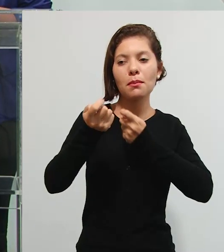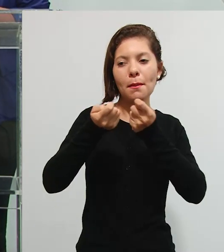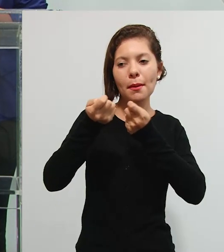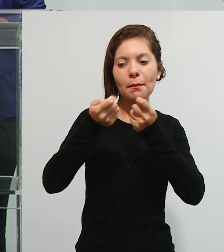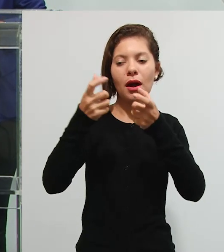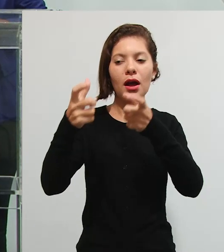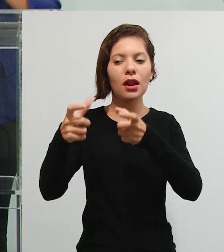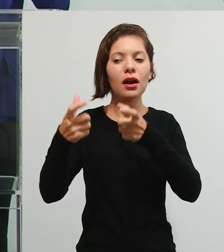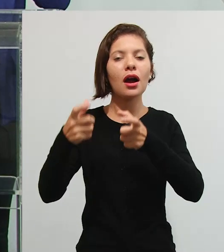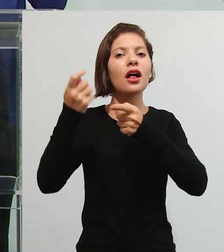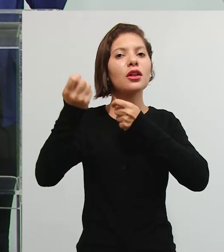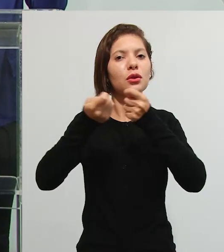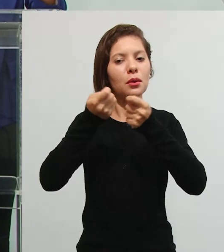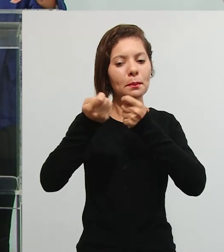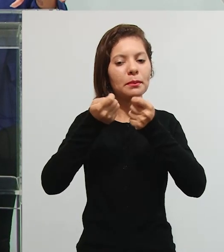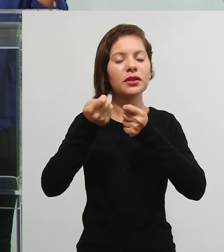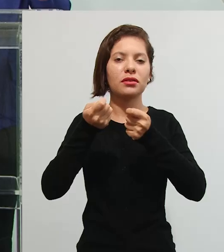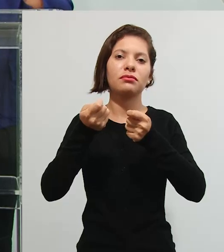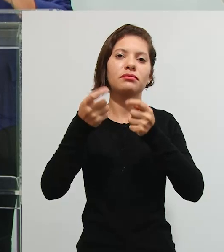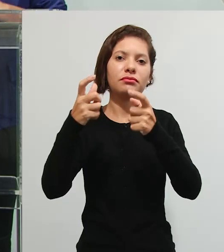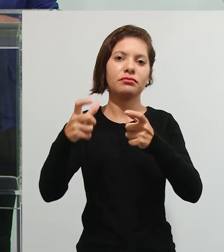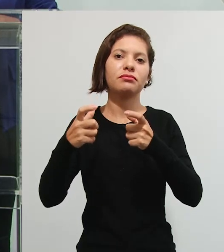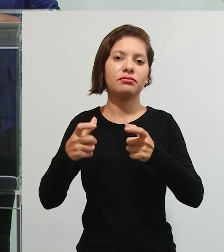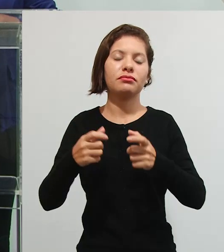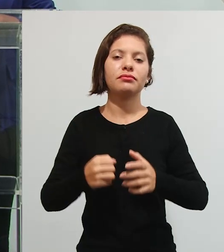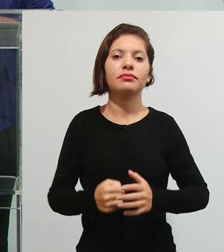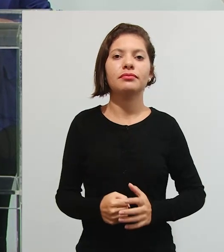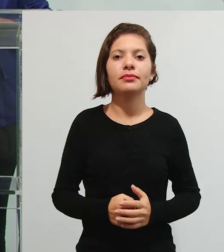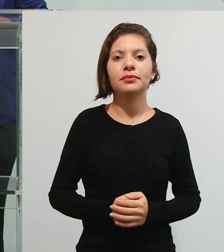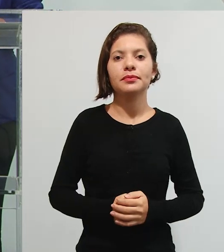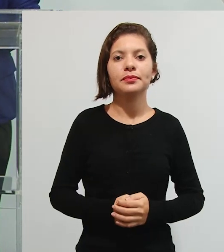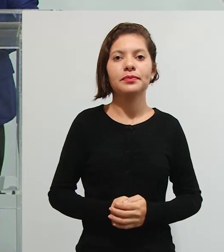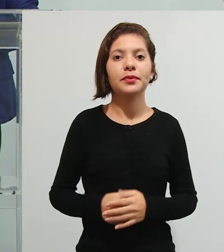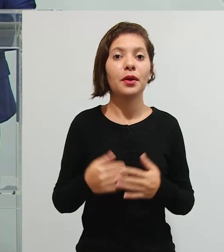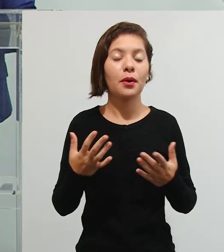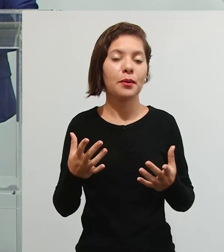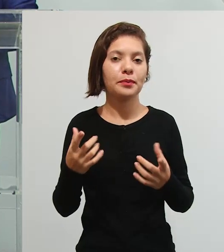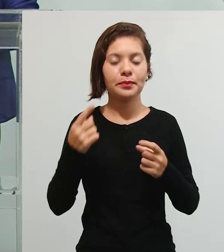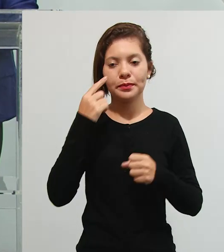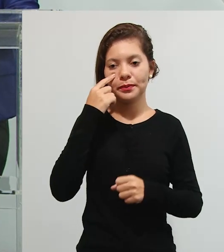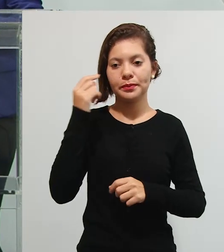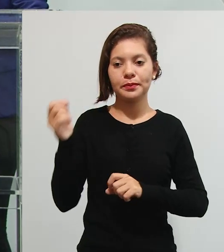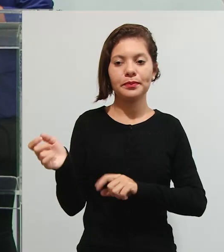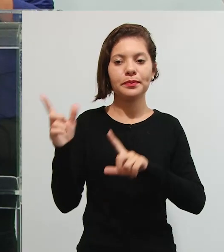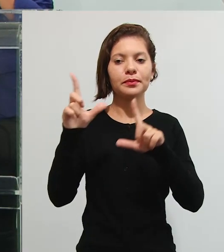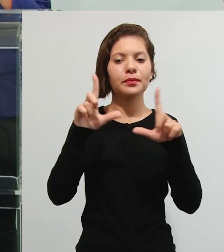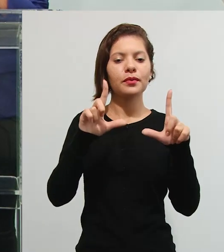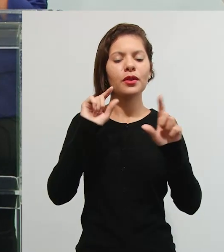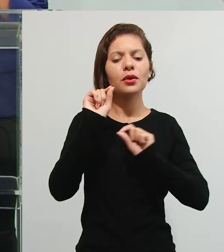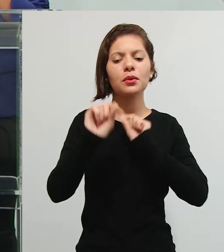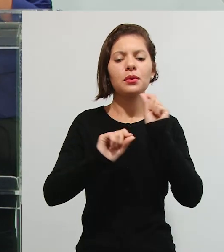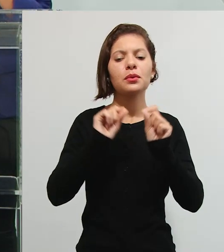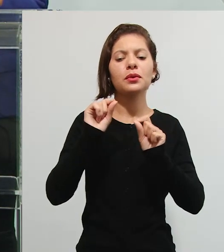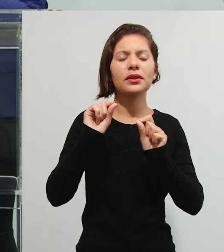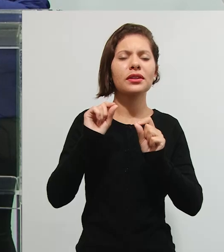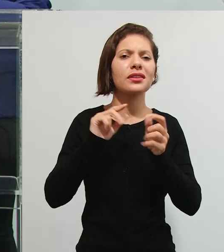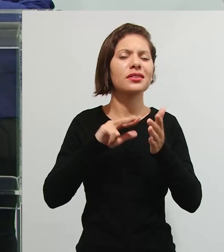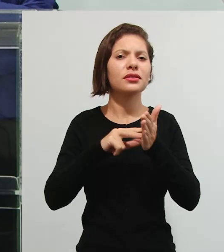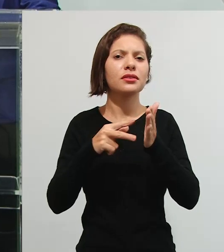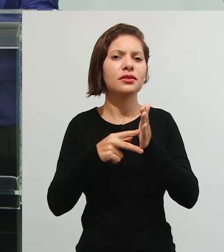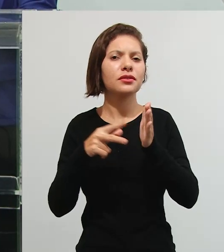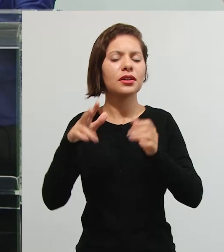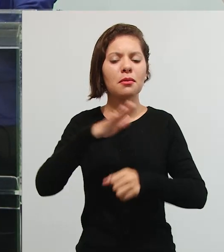domínio daquela região, um domínio daqueles territórios, tá? Então, voltando aqui, nós vamos entender o que isso significa para